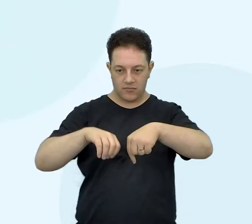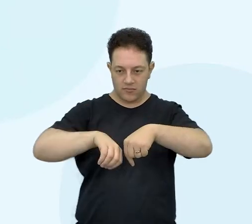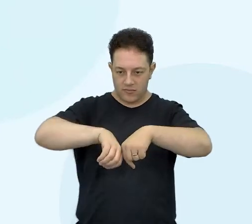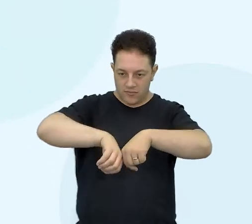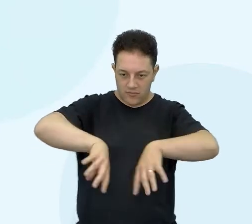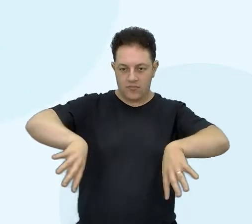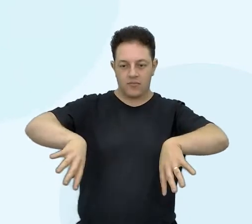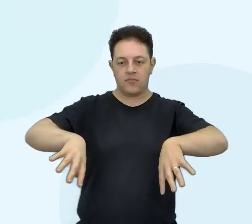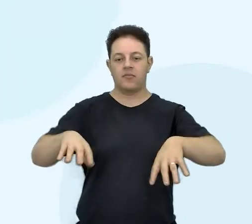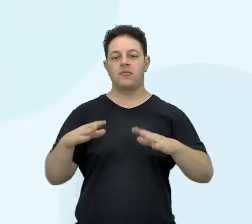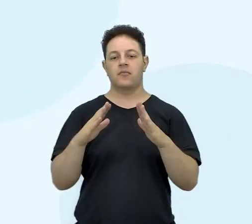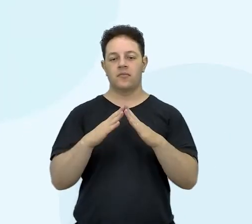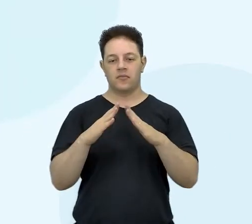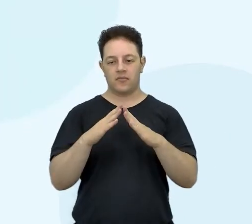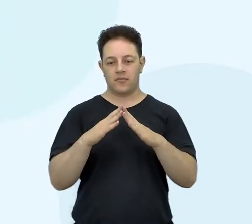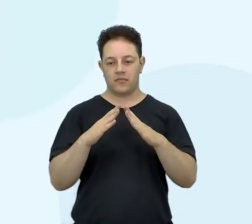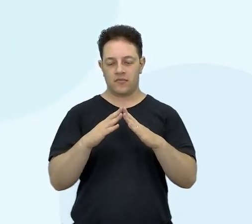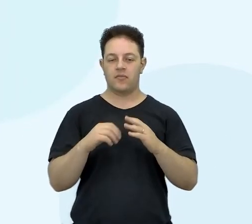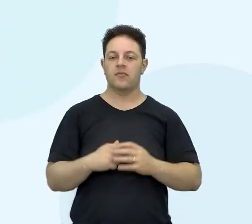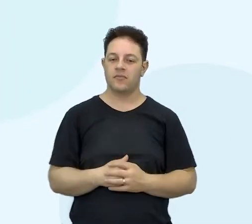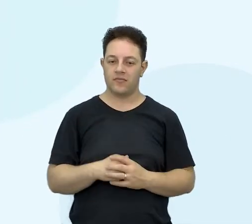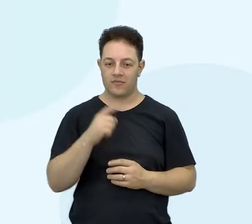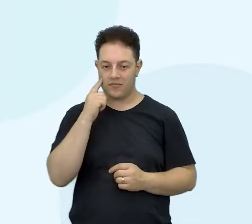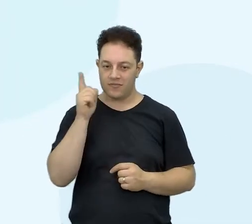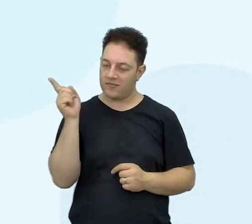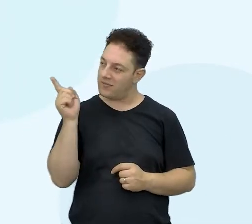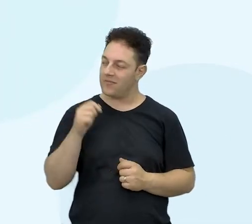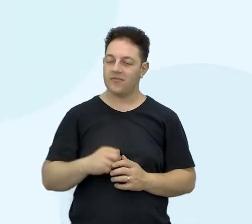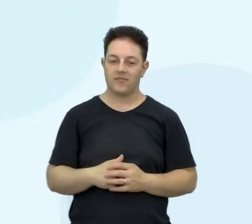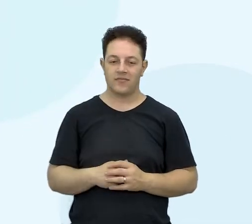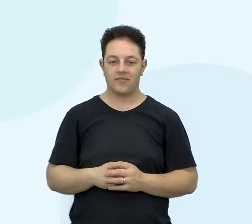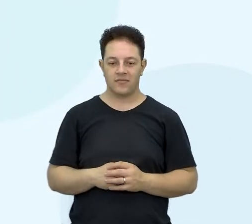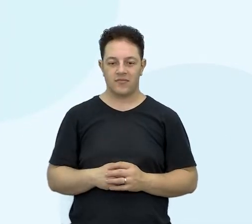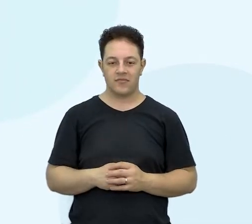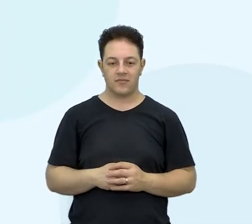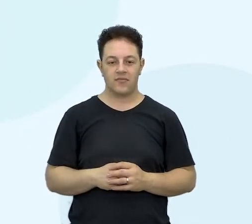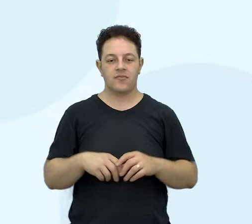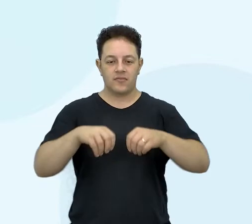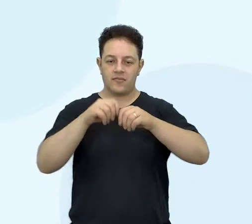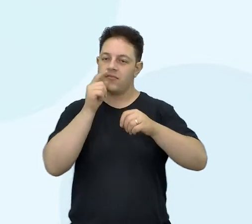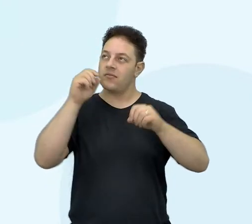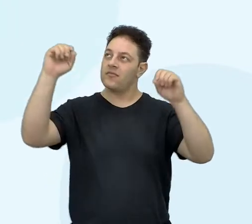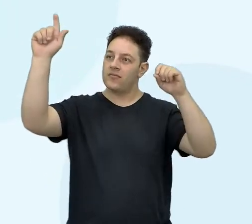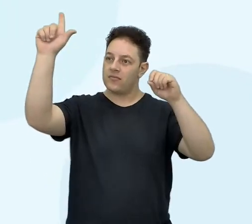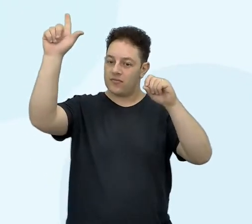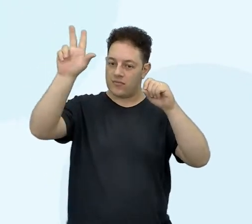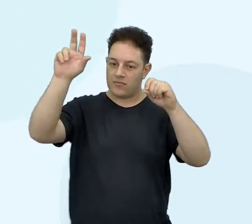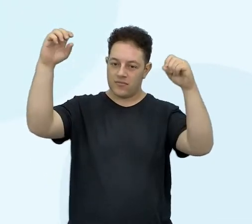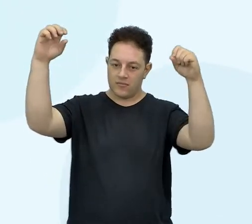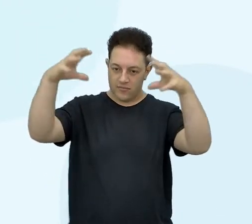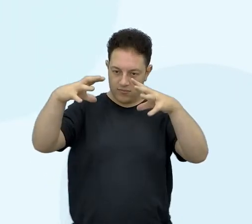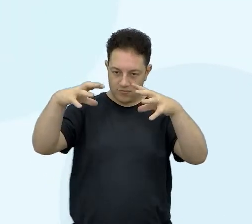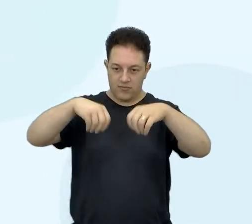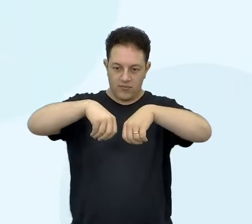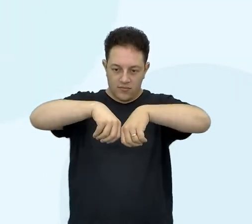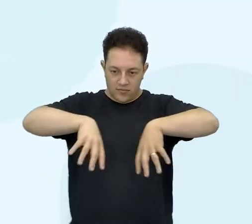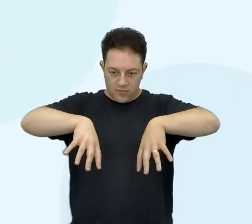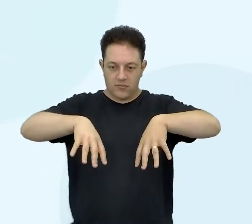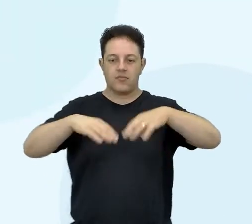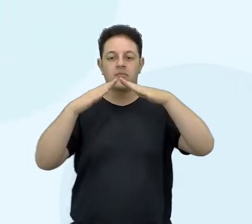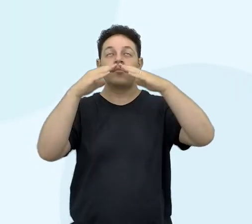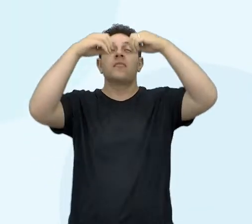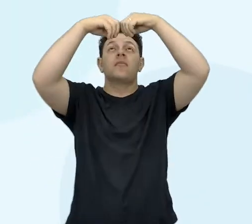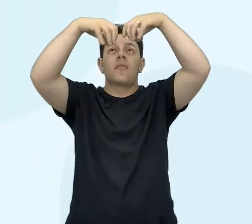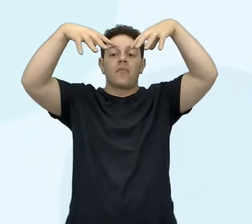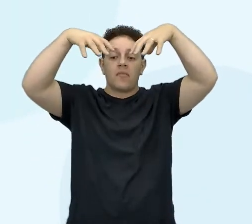sofra aqui os fenômenos que disse para você, né, de desvio basicamente, mas que a luz de alguma